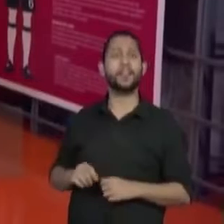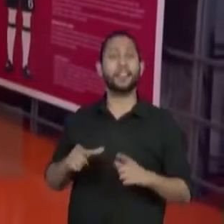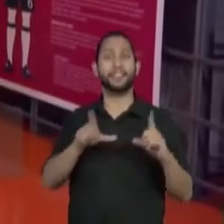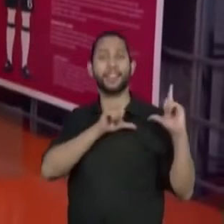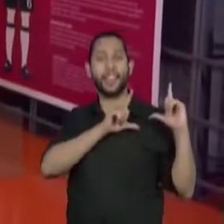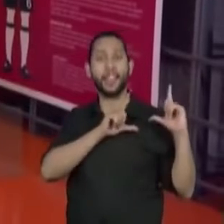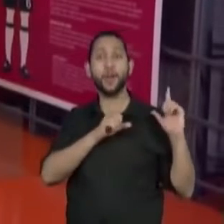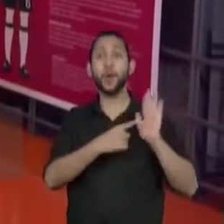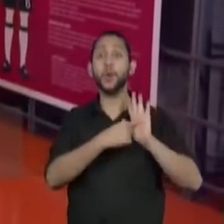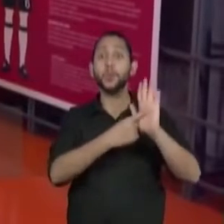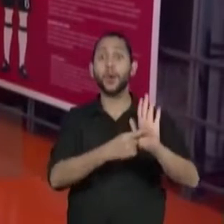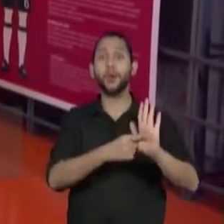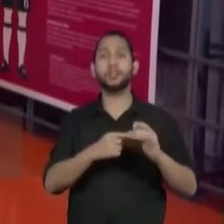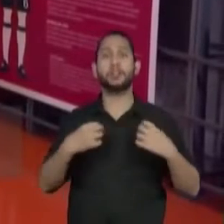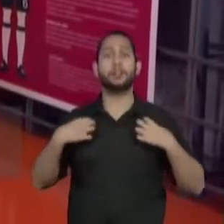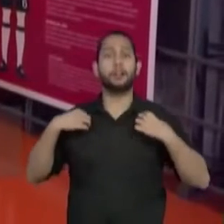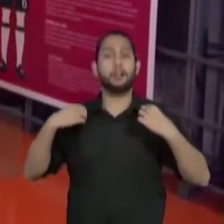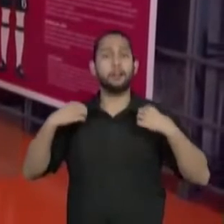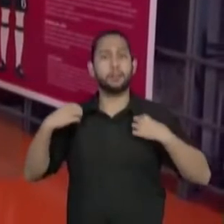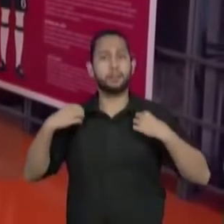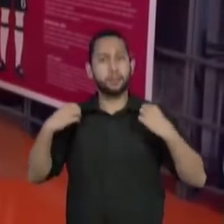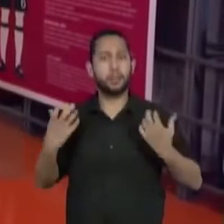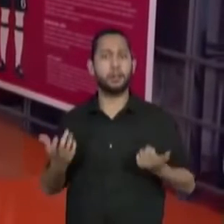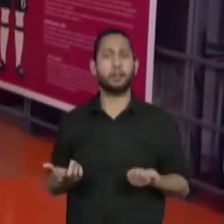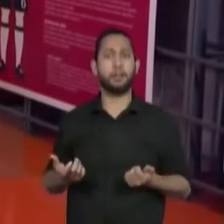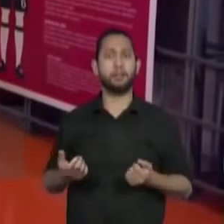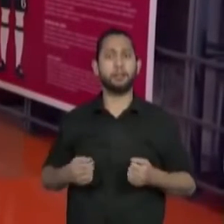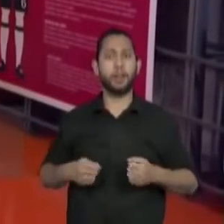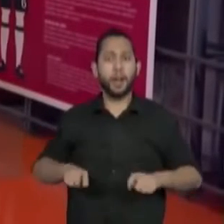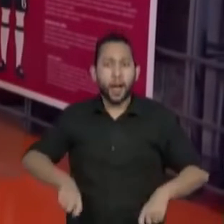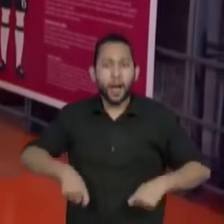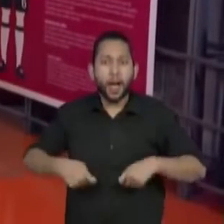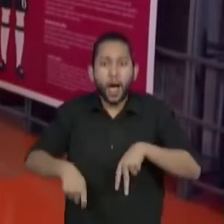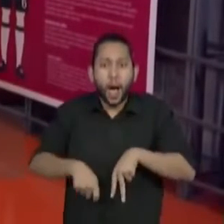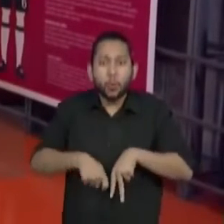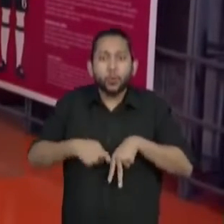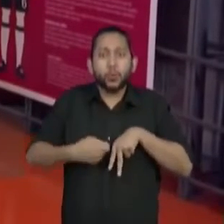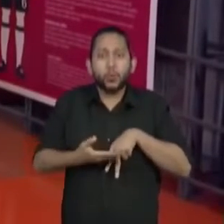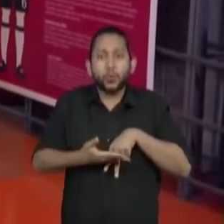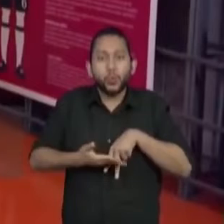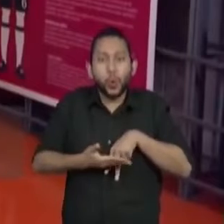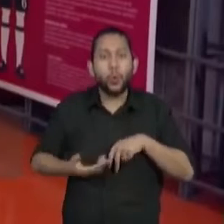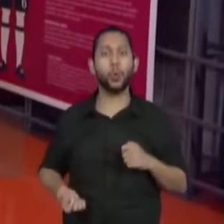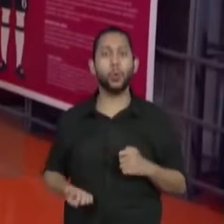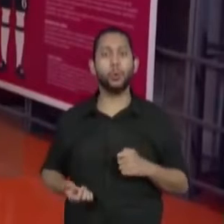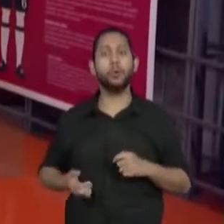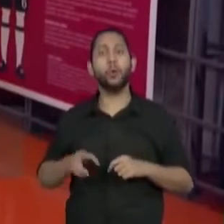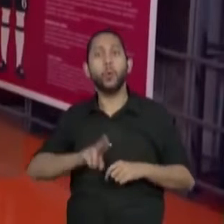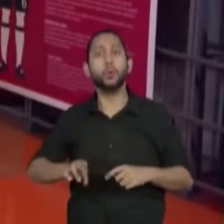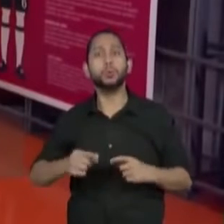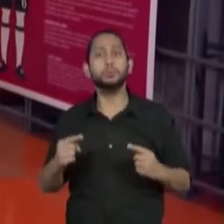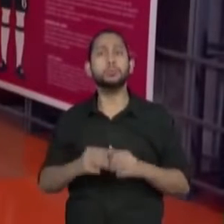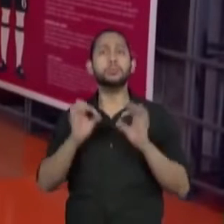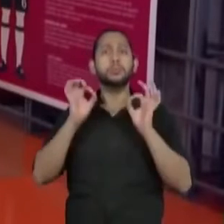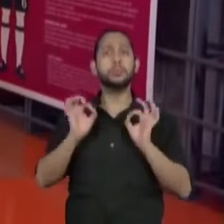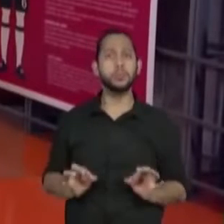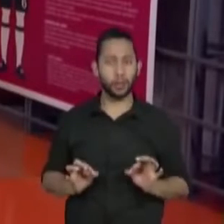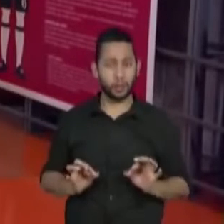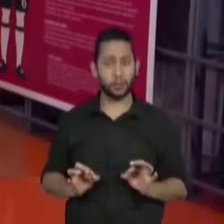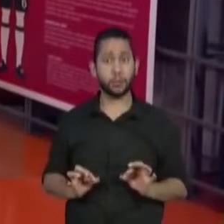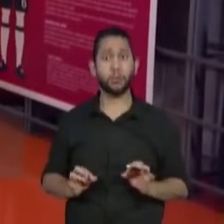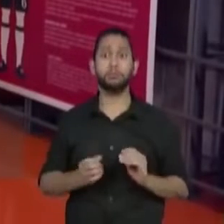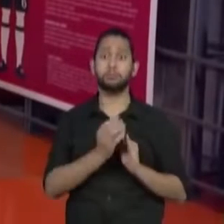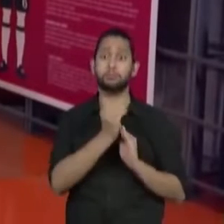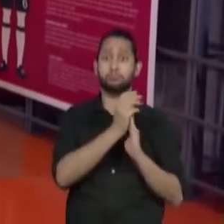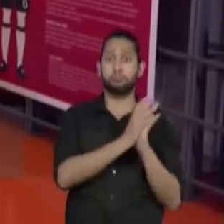que fala sobre as camisetas, os calções, as roupas usadas, os instrumentos adequados que são usados